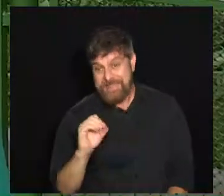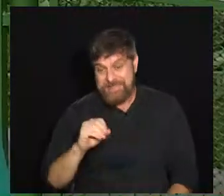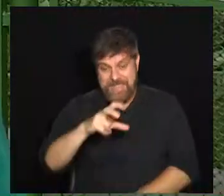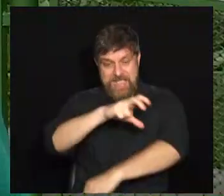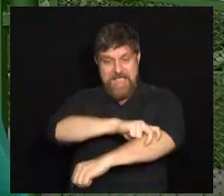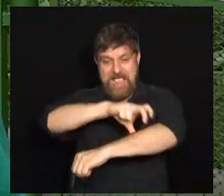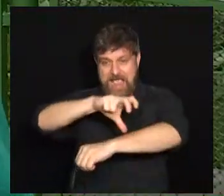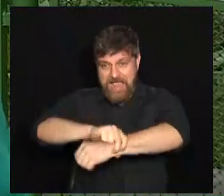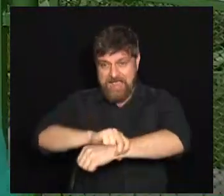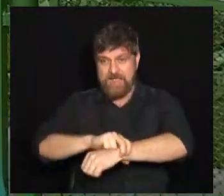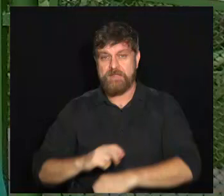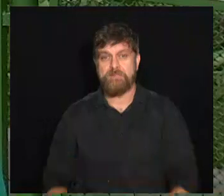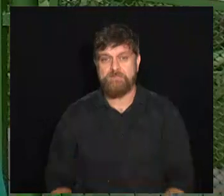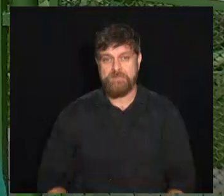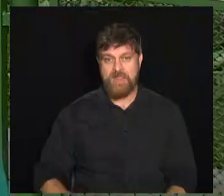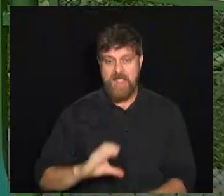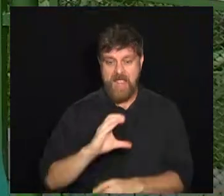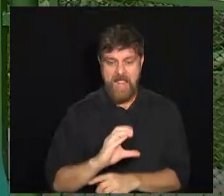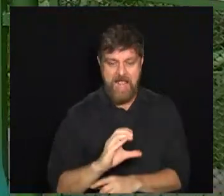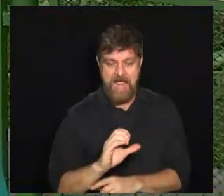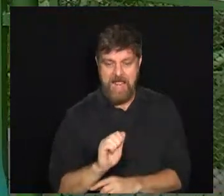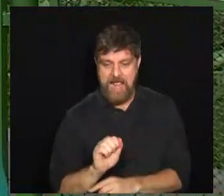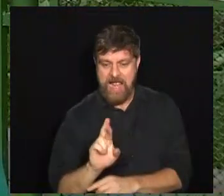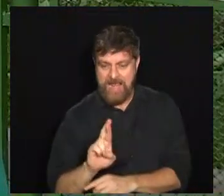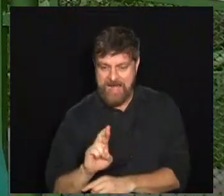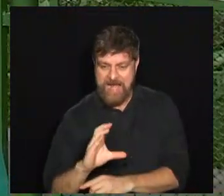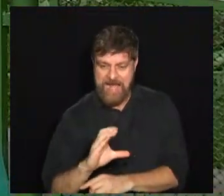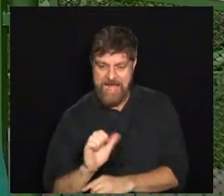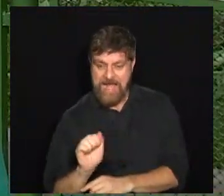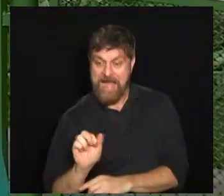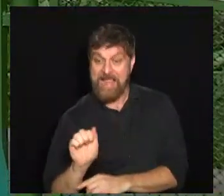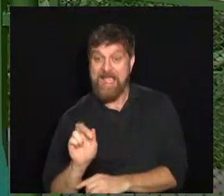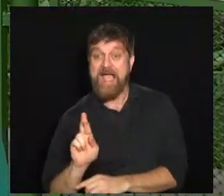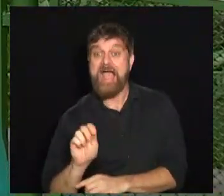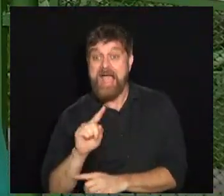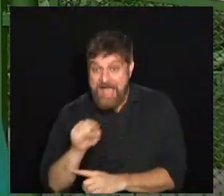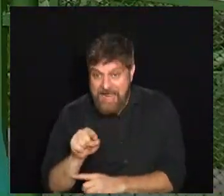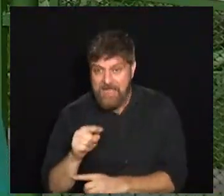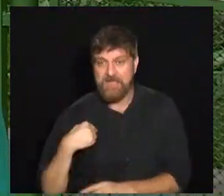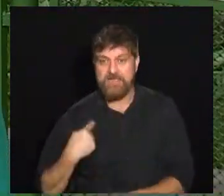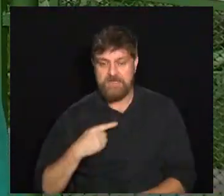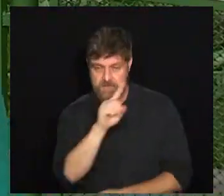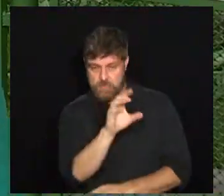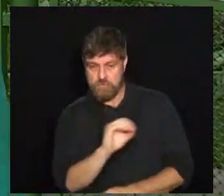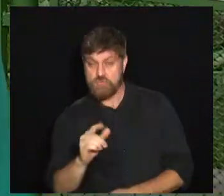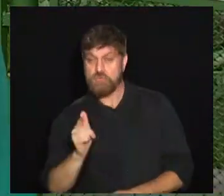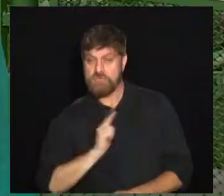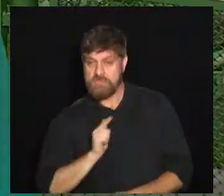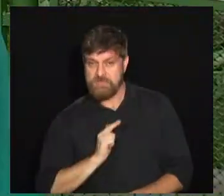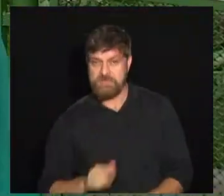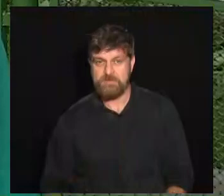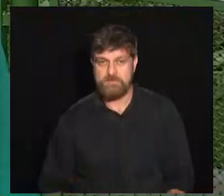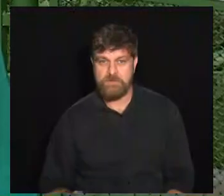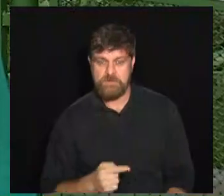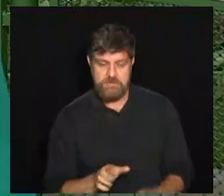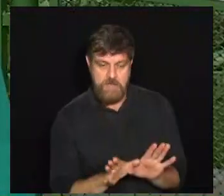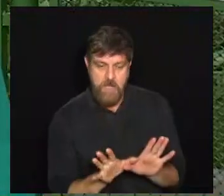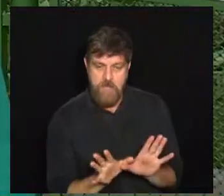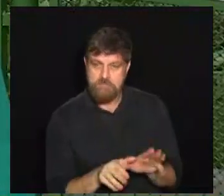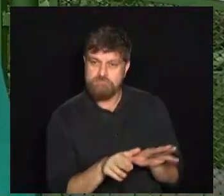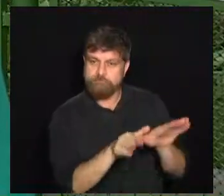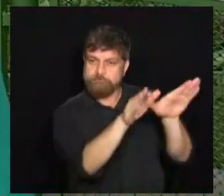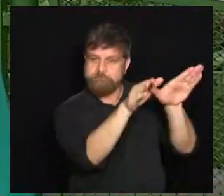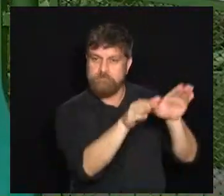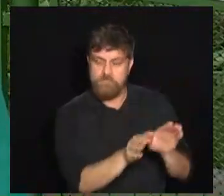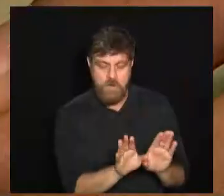carcarás, chamado Gavião Carcará, que nós temos aqui no nosso zoológico, e eles acabaram de ser reintroduzidos